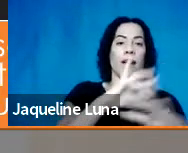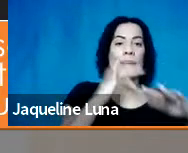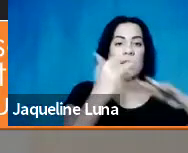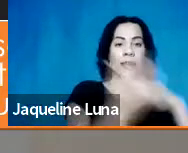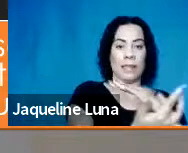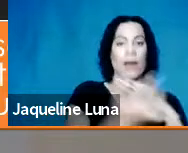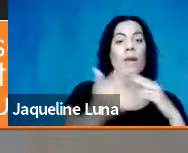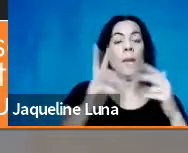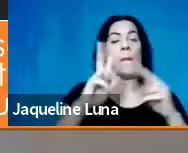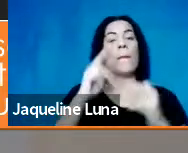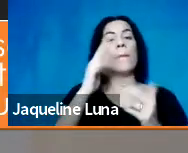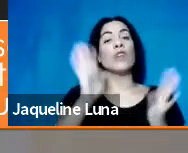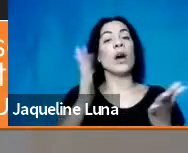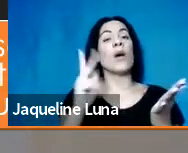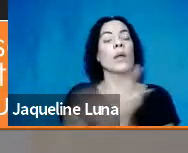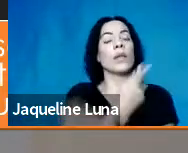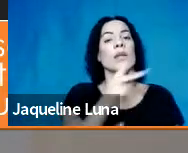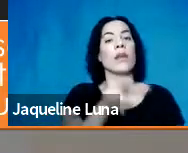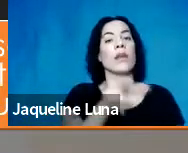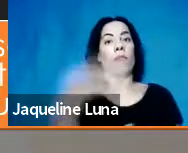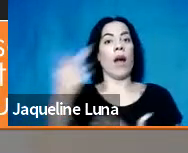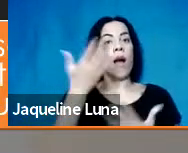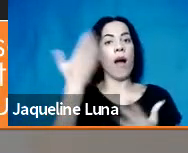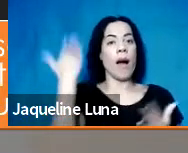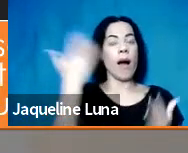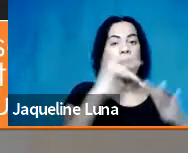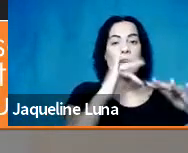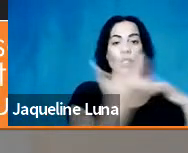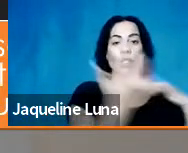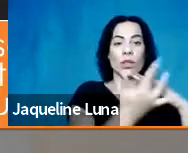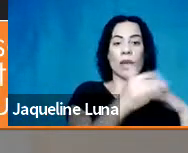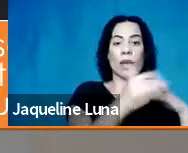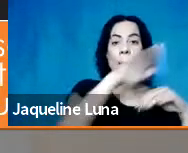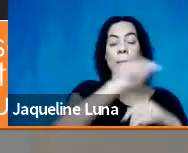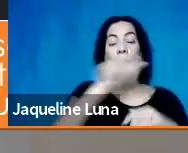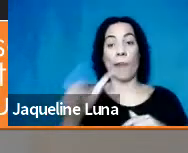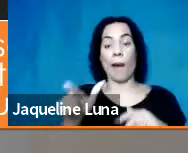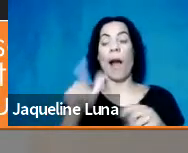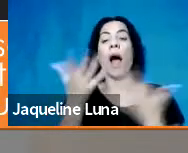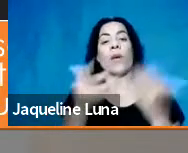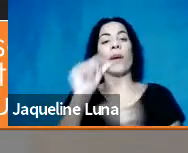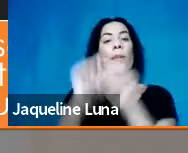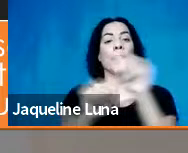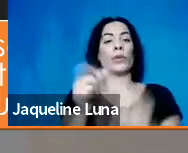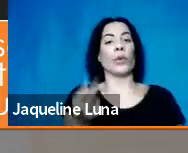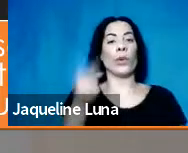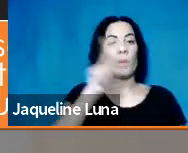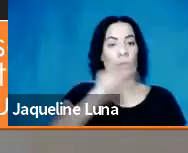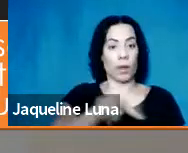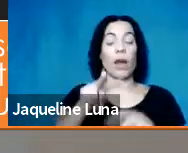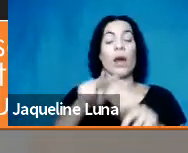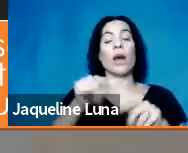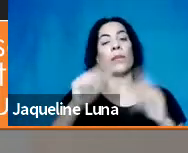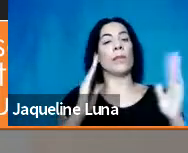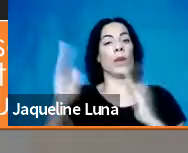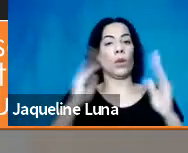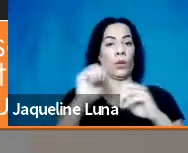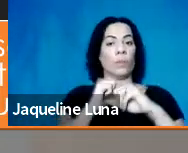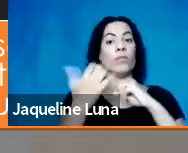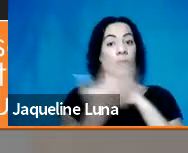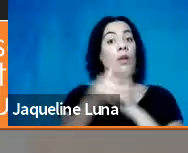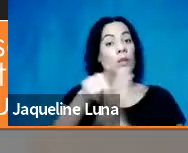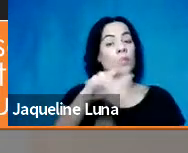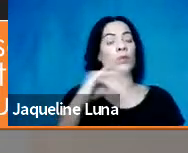uma inversão dessa relação imprensa e redes sociais nesse período de pandemia. Isso é